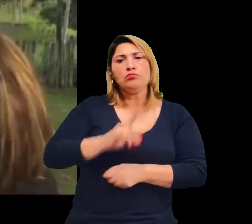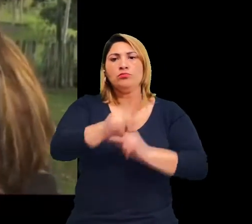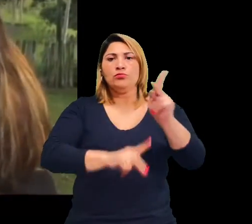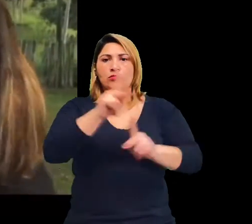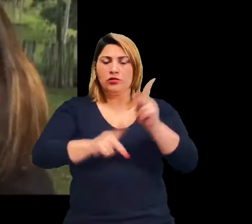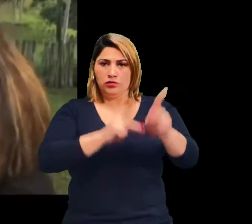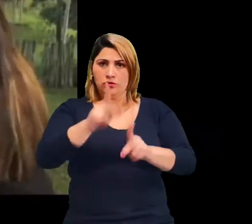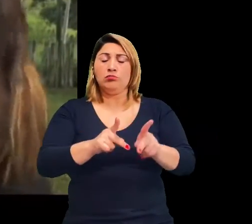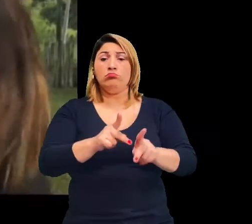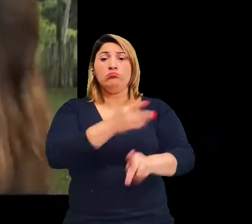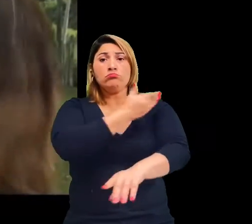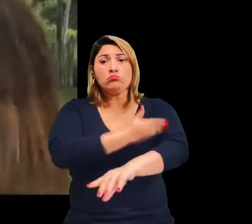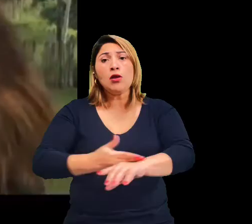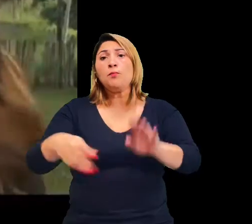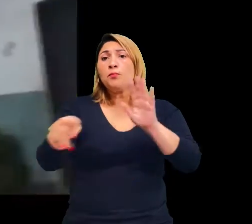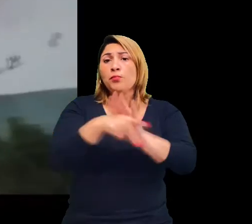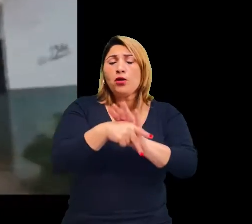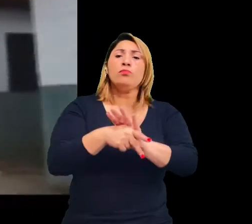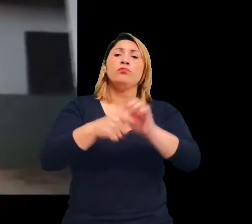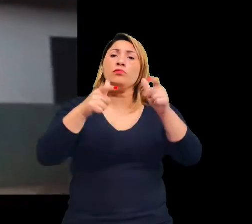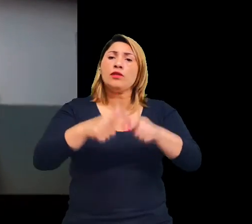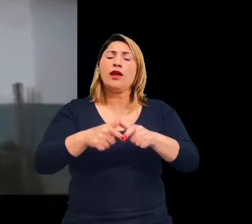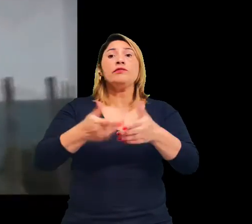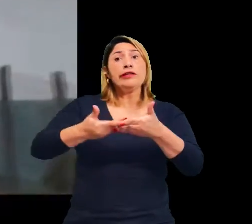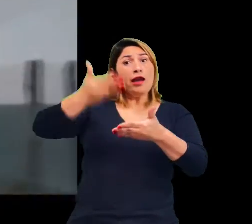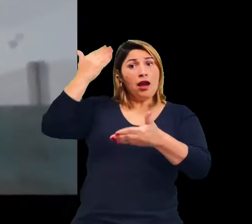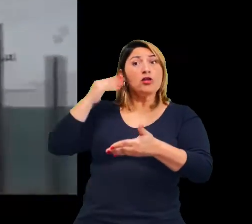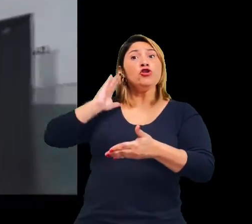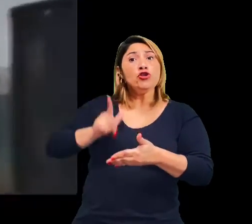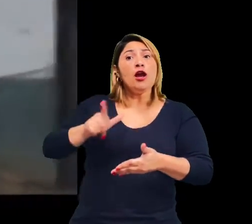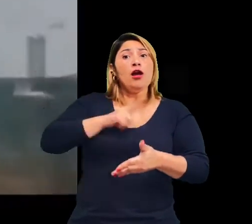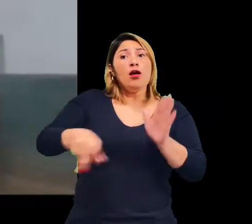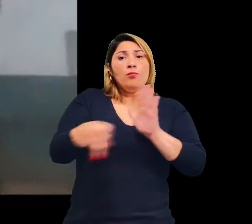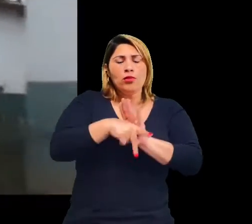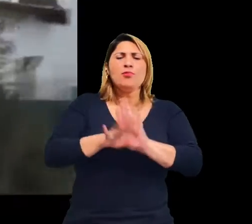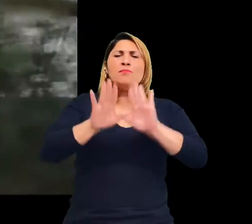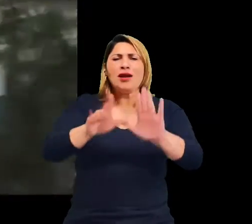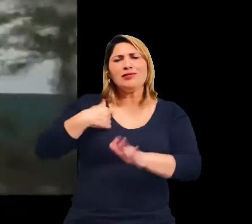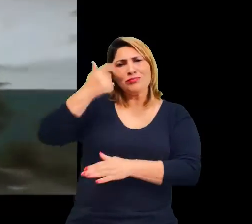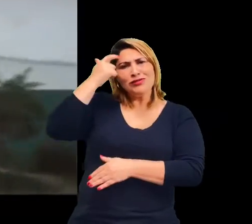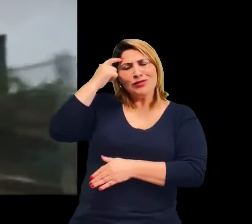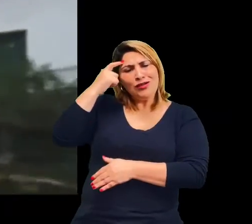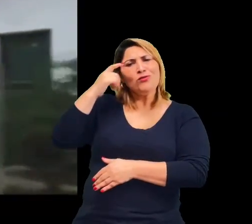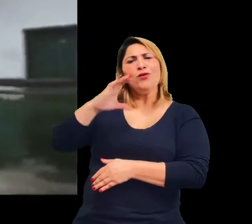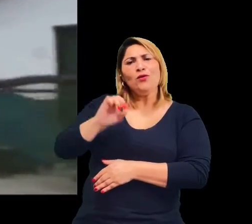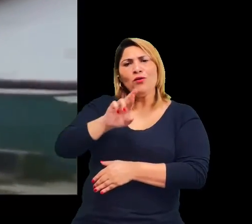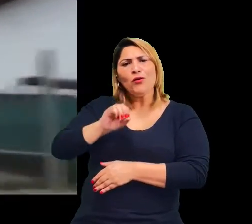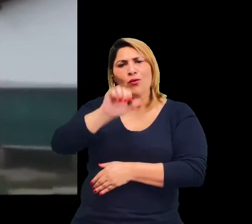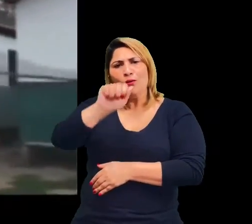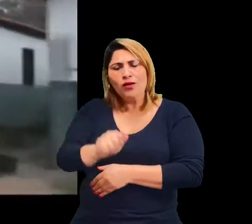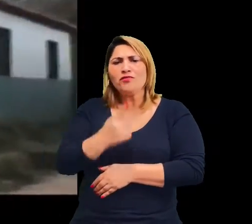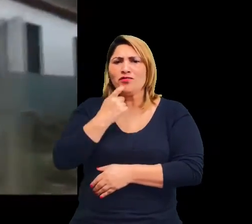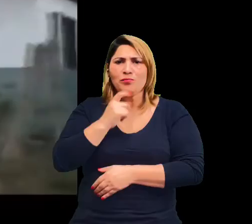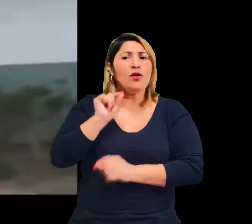suas terras, terras habitadas ancestralmente, né? Mas sobre a Coroa Vermelha, como é que está a aldeia hoje? A aldeia Coroa Vermelha é